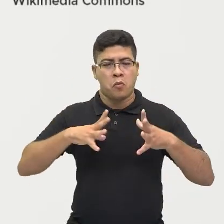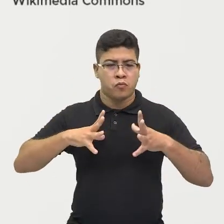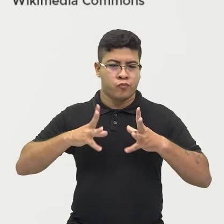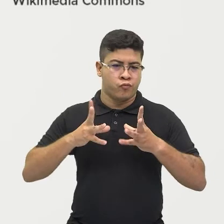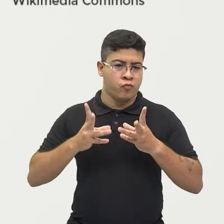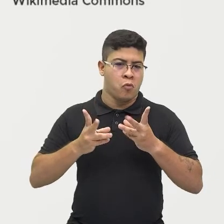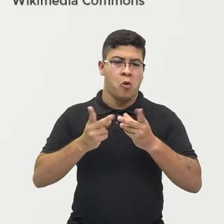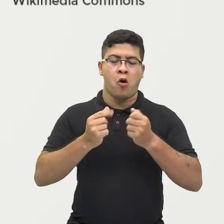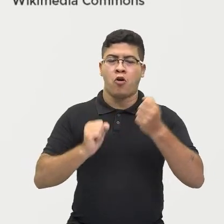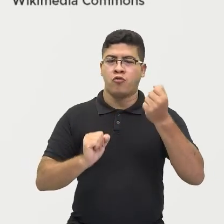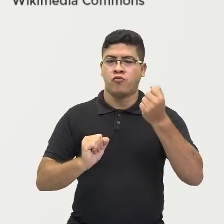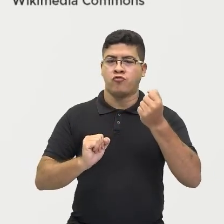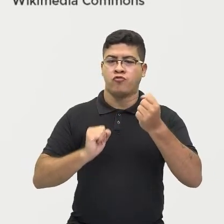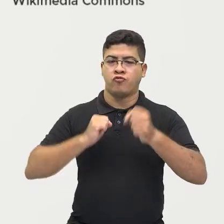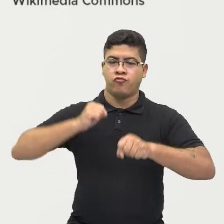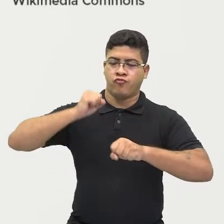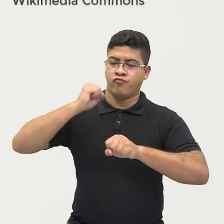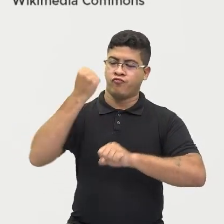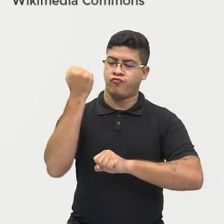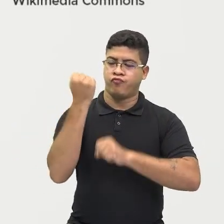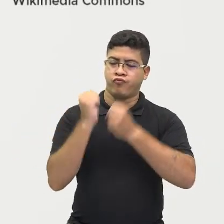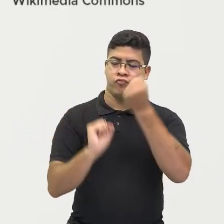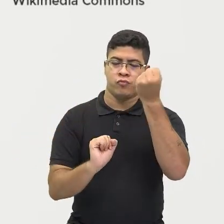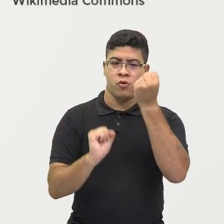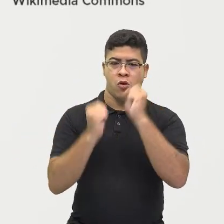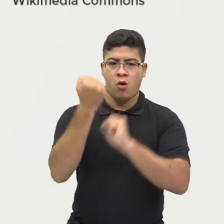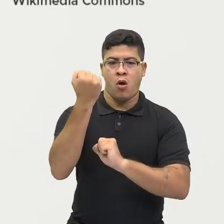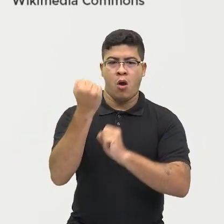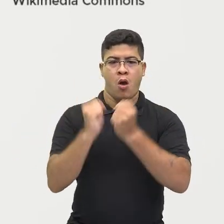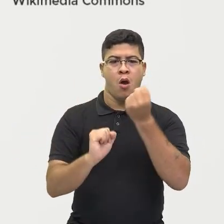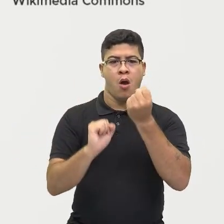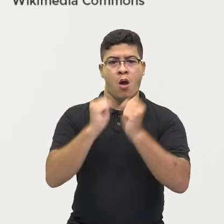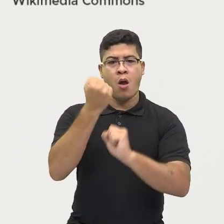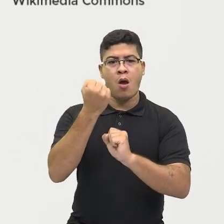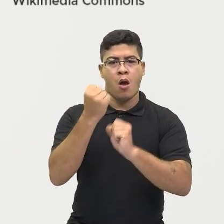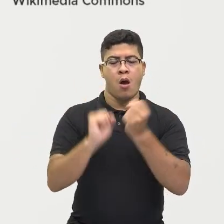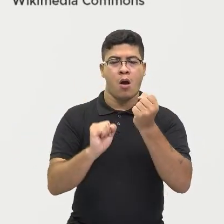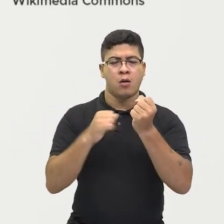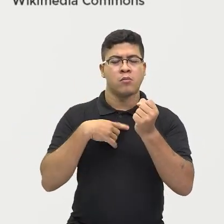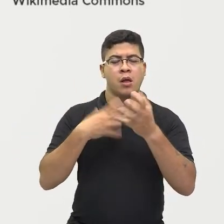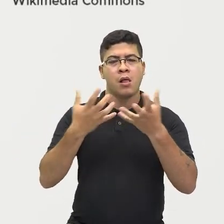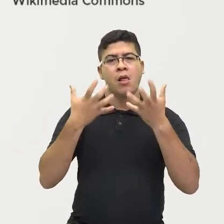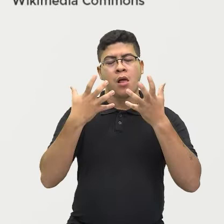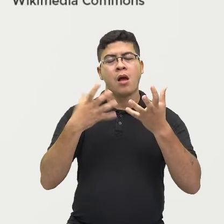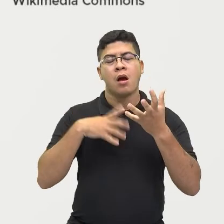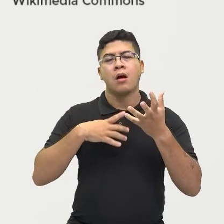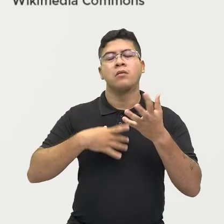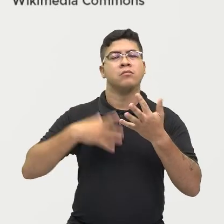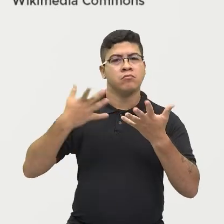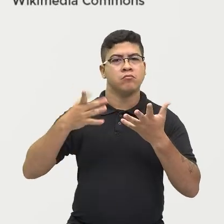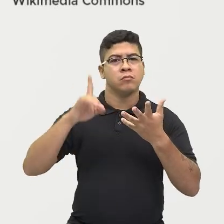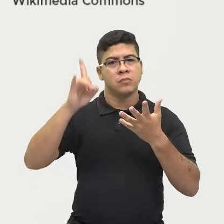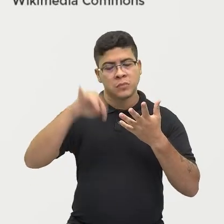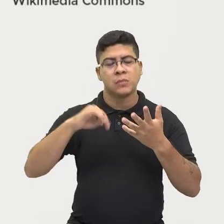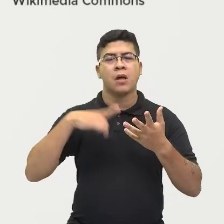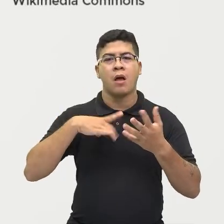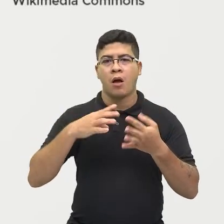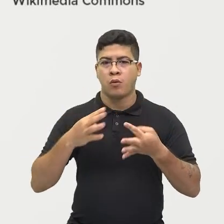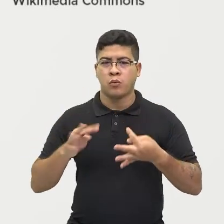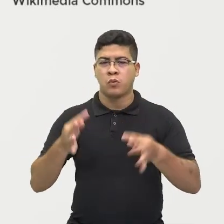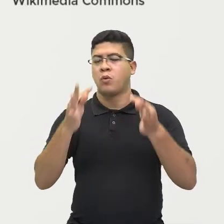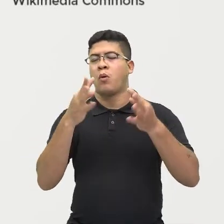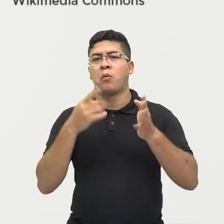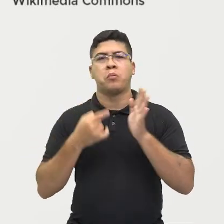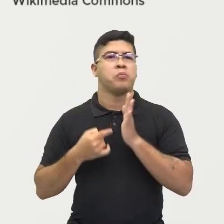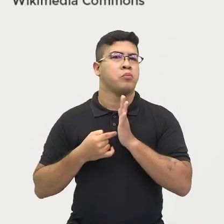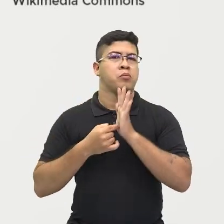um motor se exprime. Olha só como ele quer ser uma máquina, ele quer se exprimir como